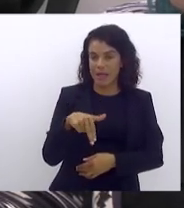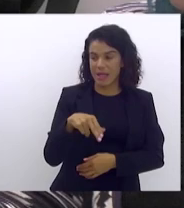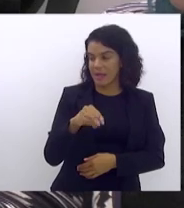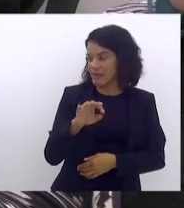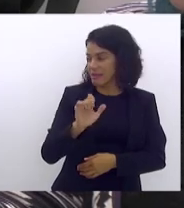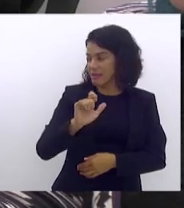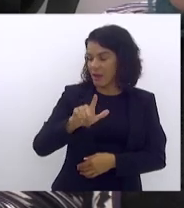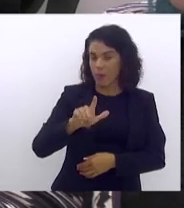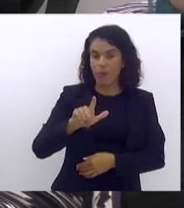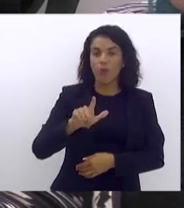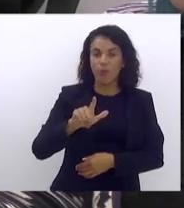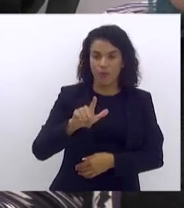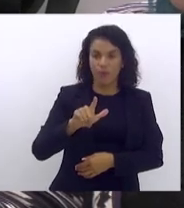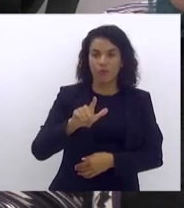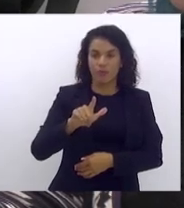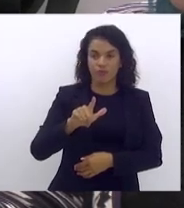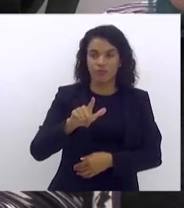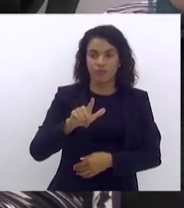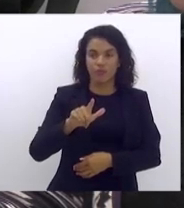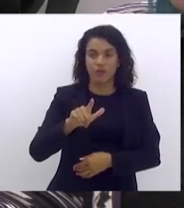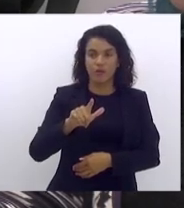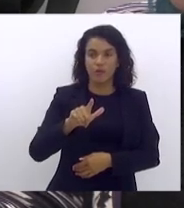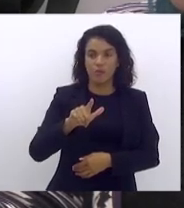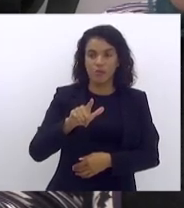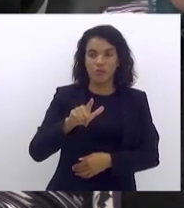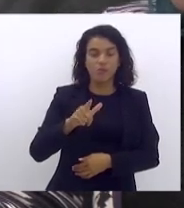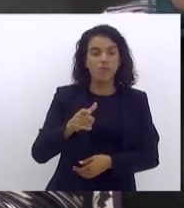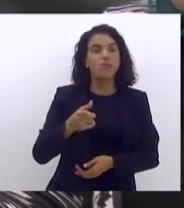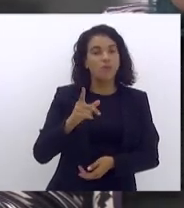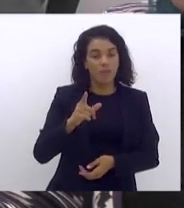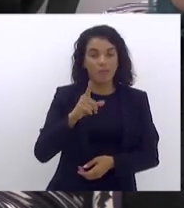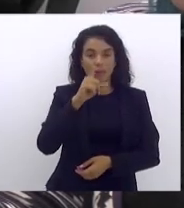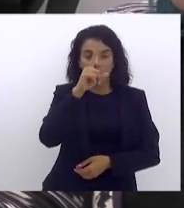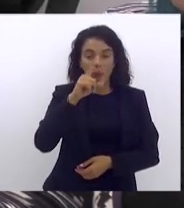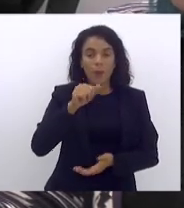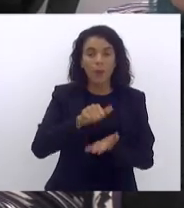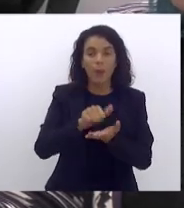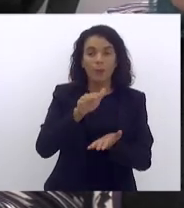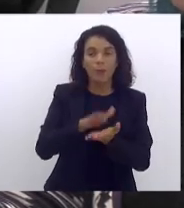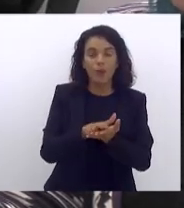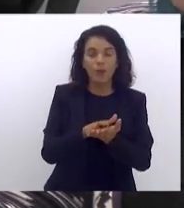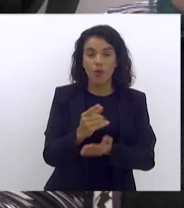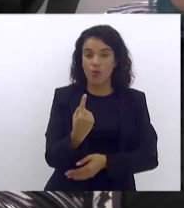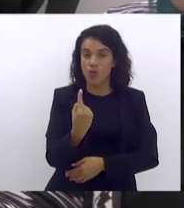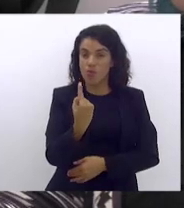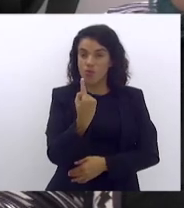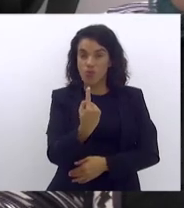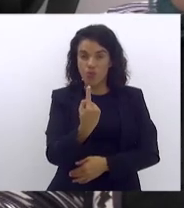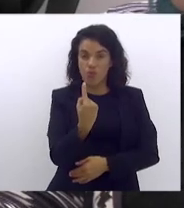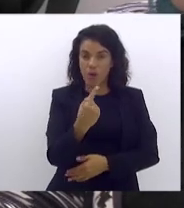informar, mas sob a penalidade de multas, né, inclusive